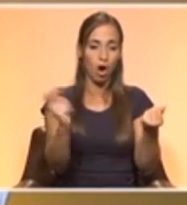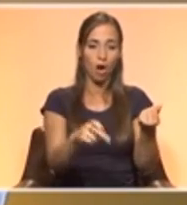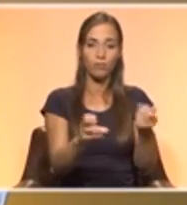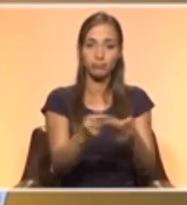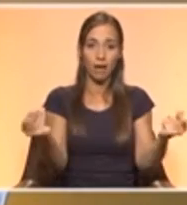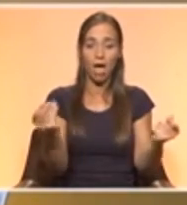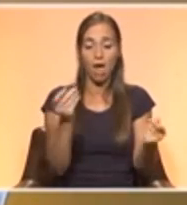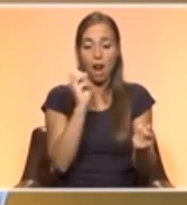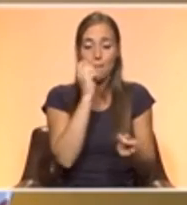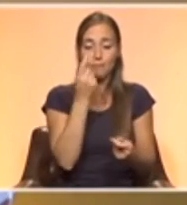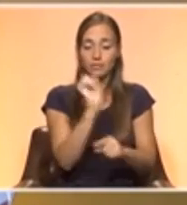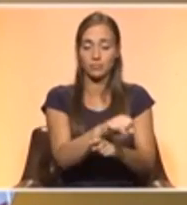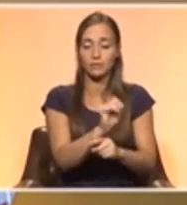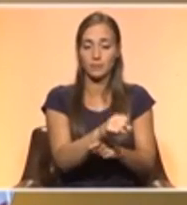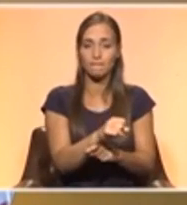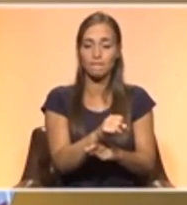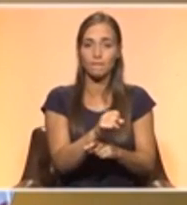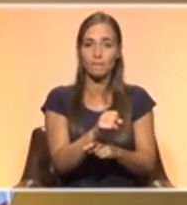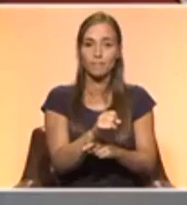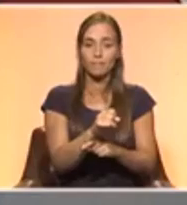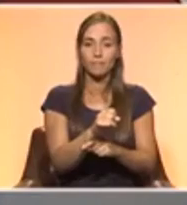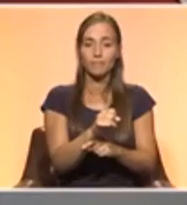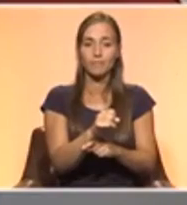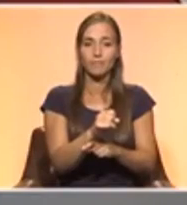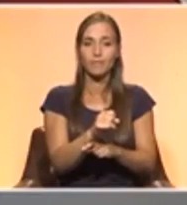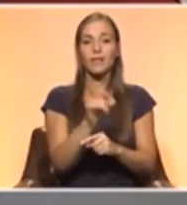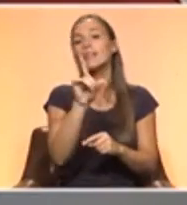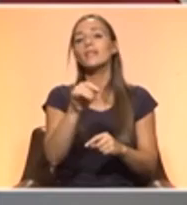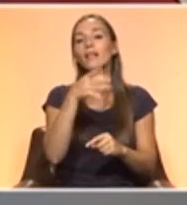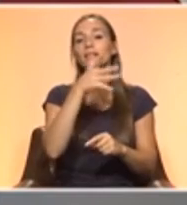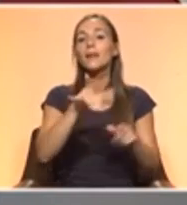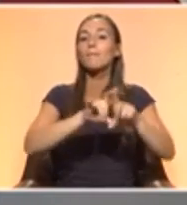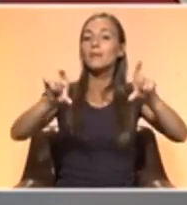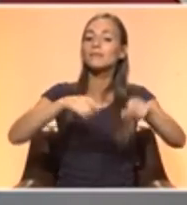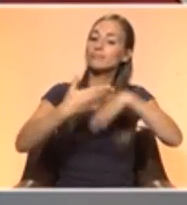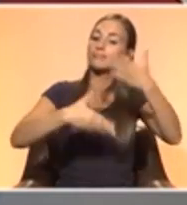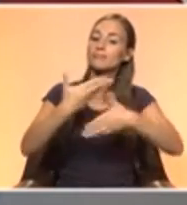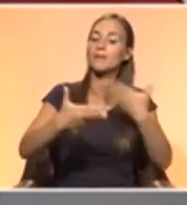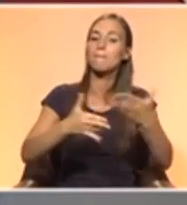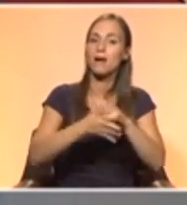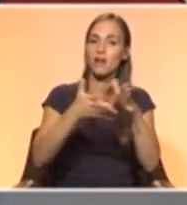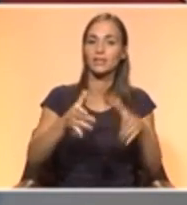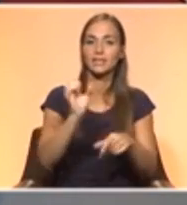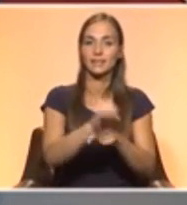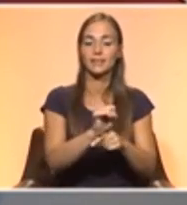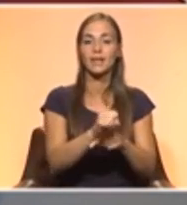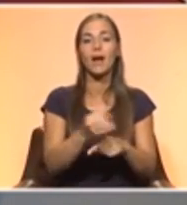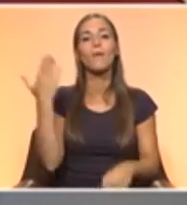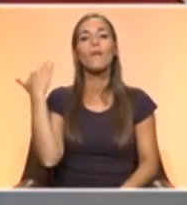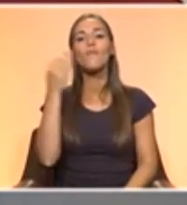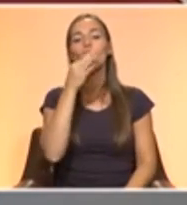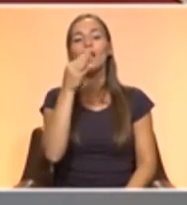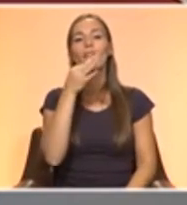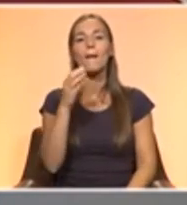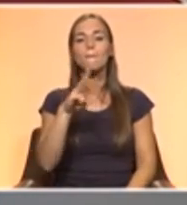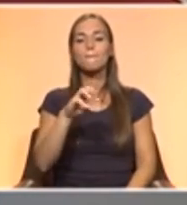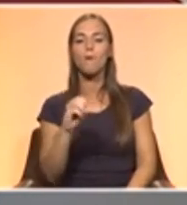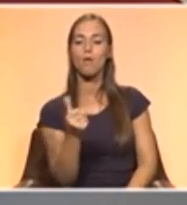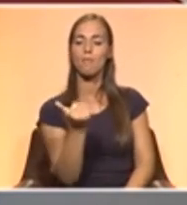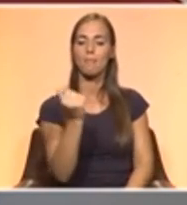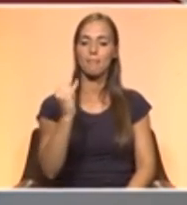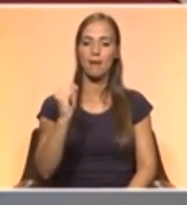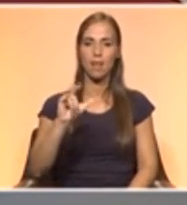exatamente acontece é que o Website quer dizer que aação das empresas também tem que ser maior também exatamente e há pouco estamos a falar no mobile e o mobila é curioso que